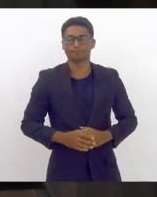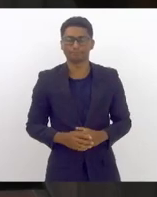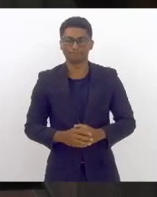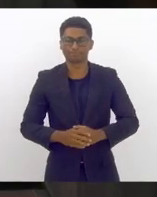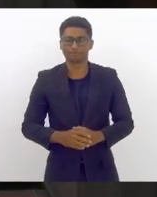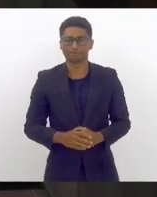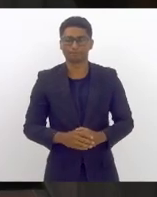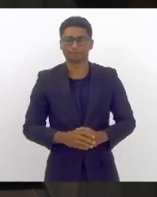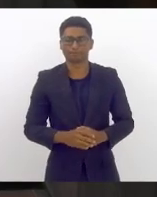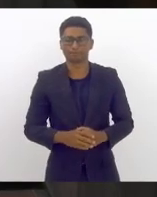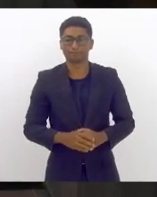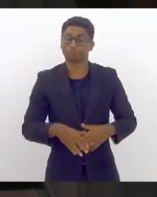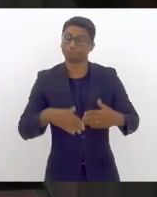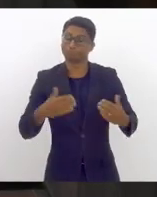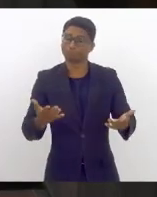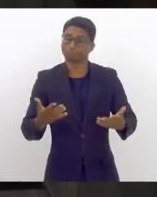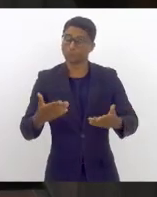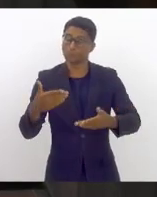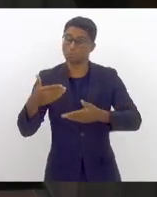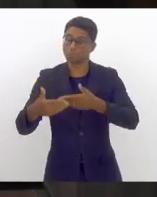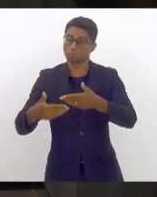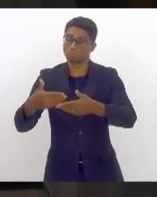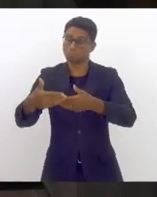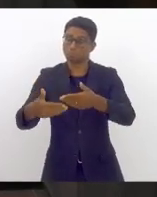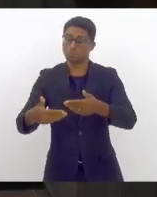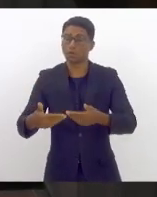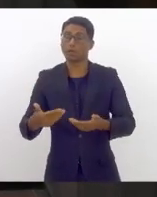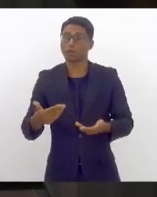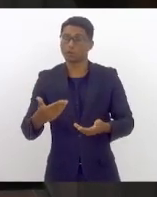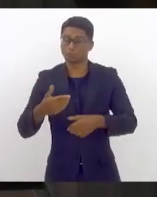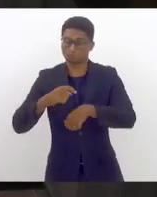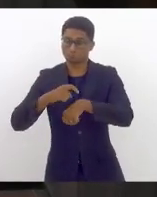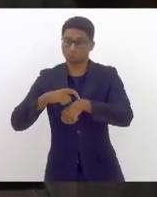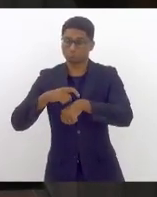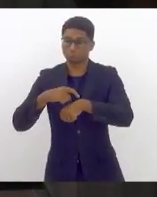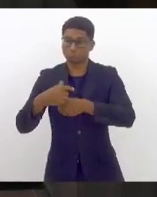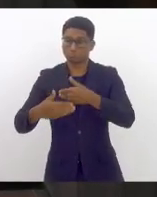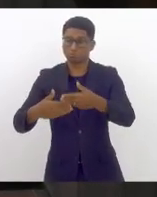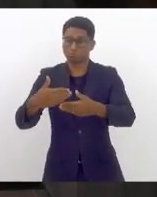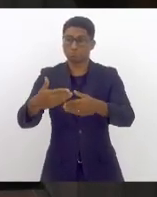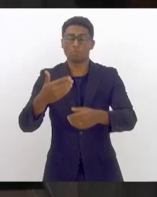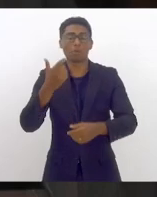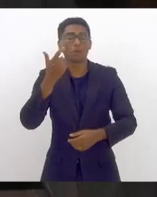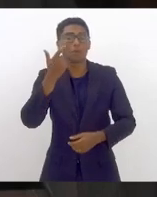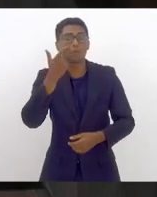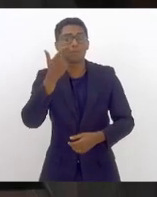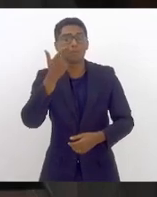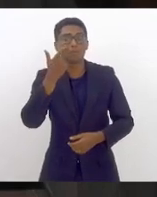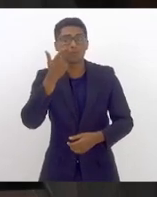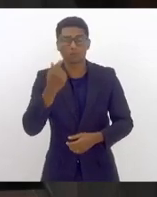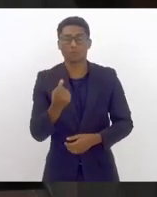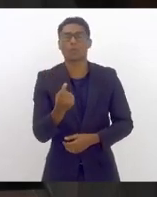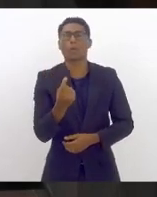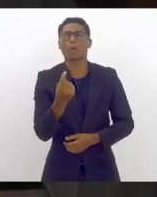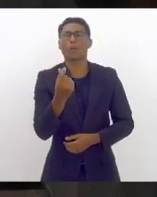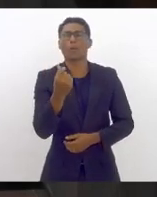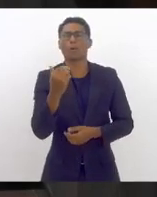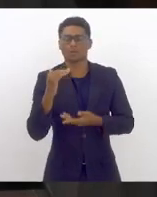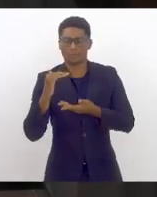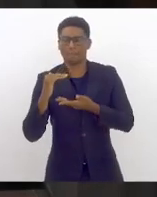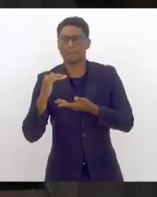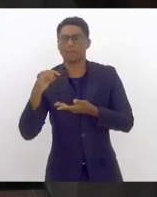E o tempo irá mostrar, deputado Eliomar Coelho, que este orçamento